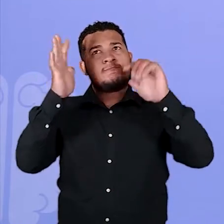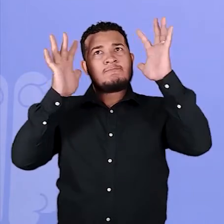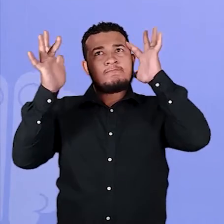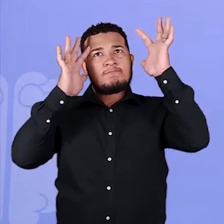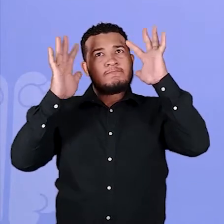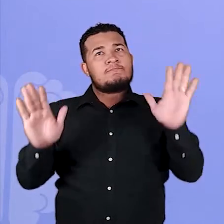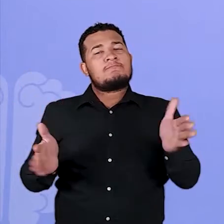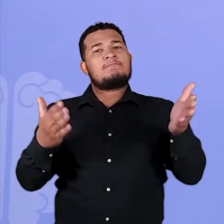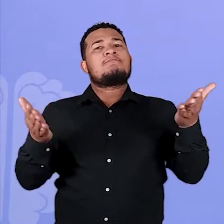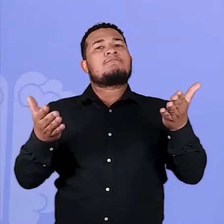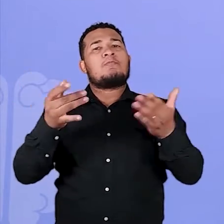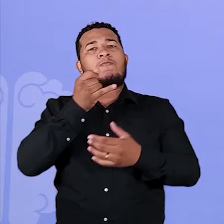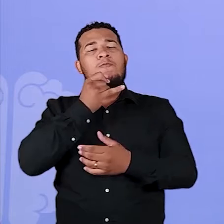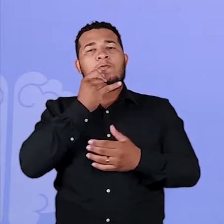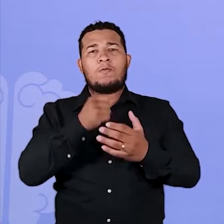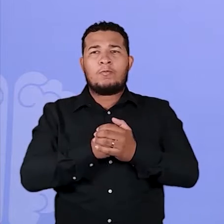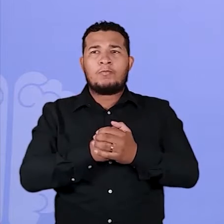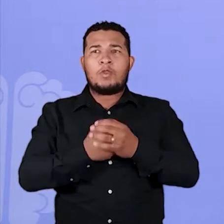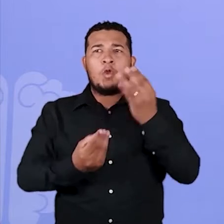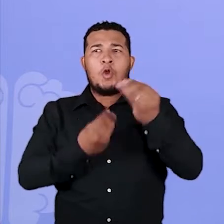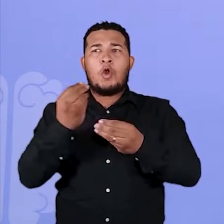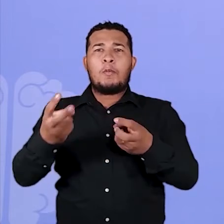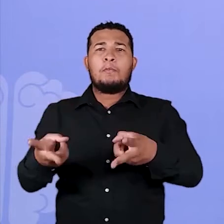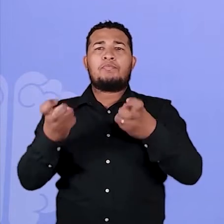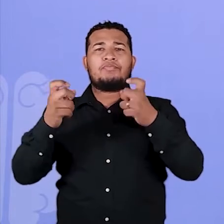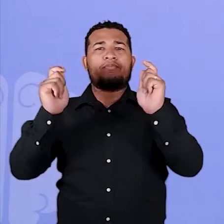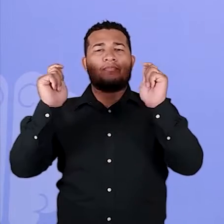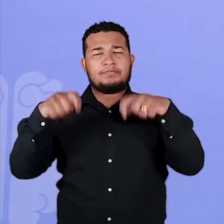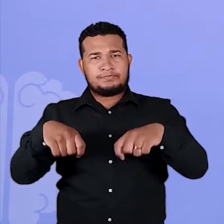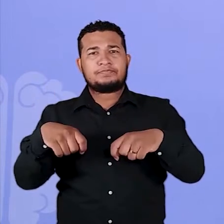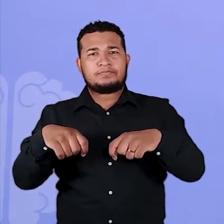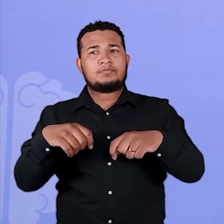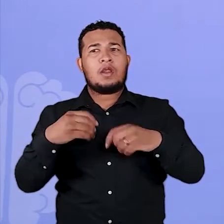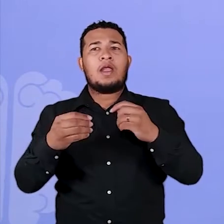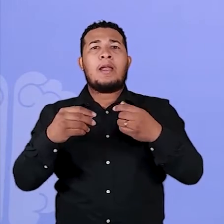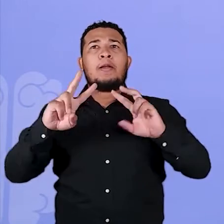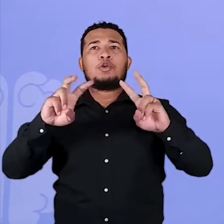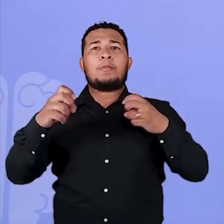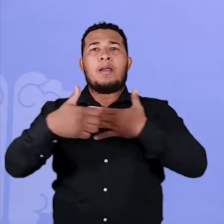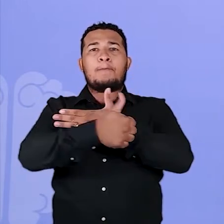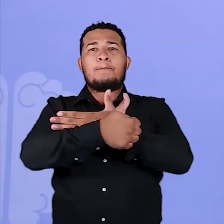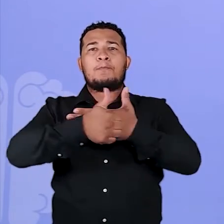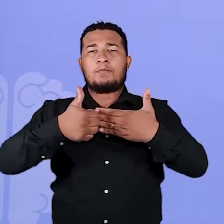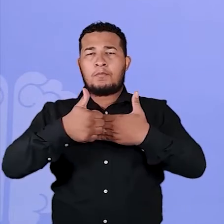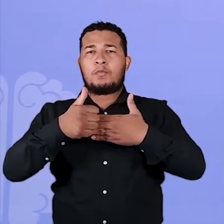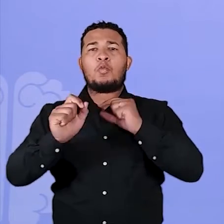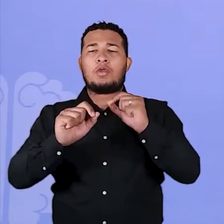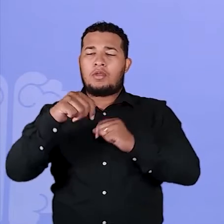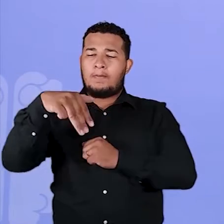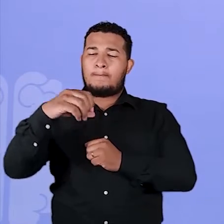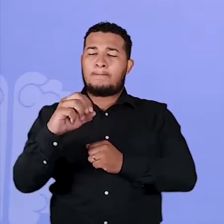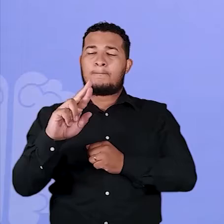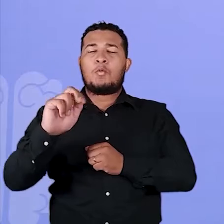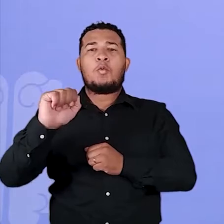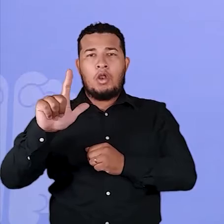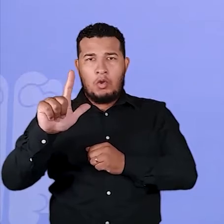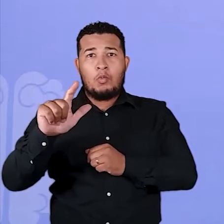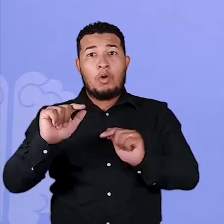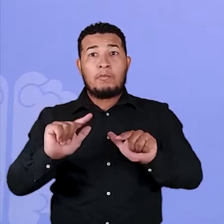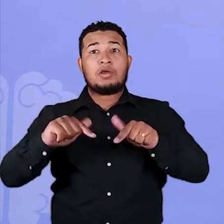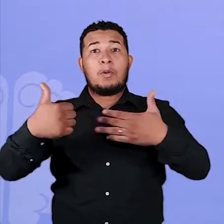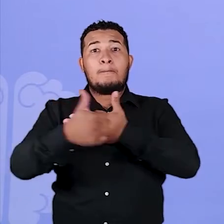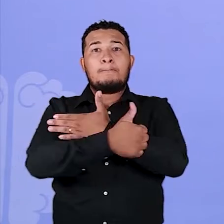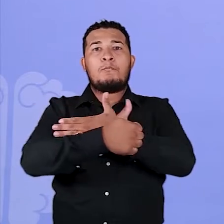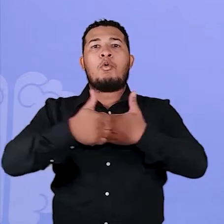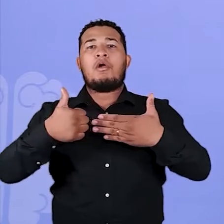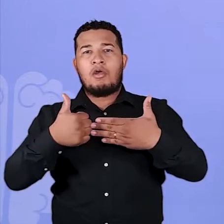gente pensar, pô, como é que a gente pode avaliar qual é a ação moral nesse caso? Qual que é a